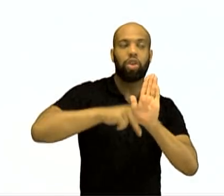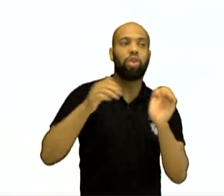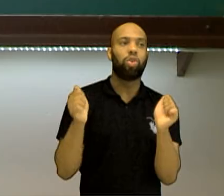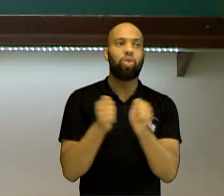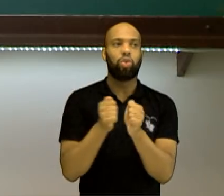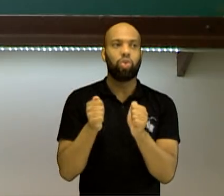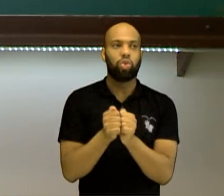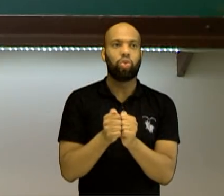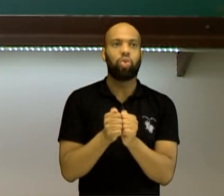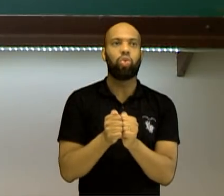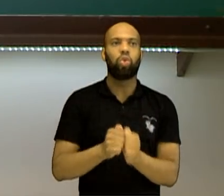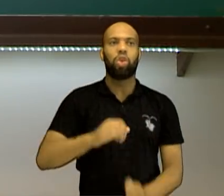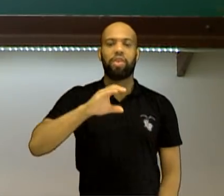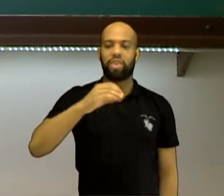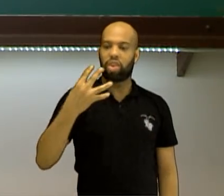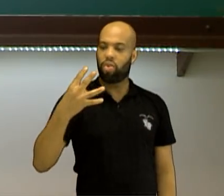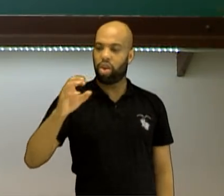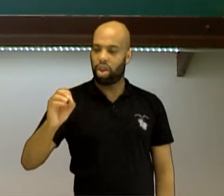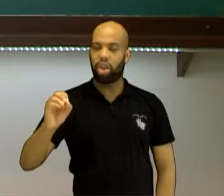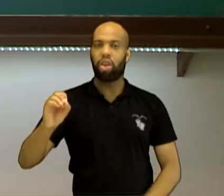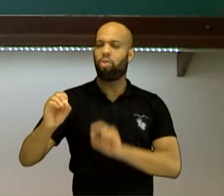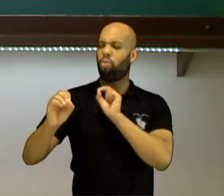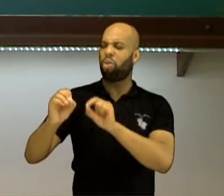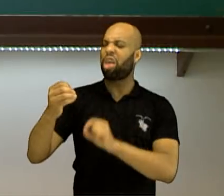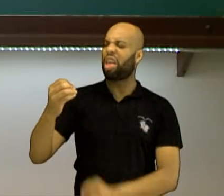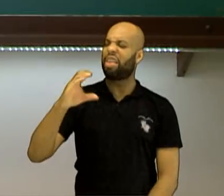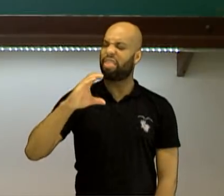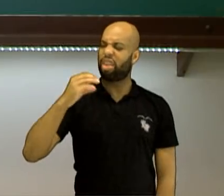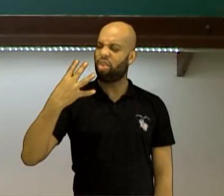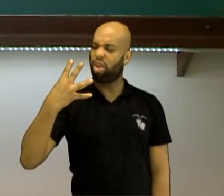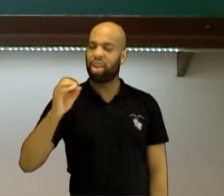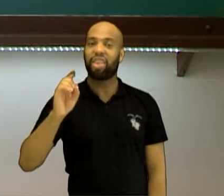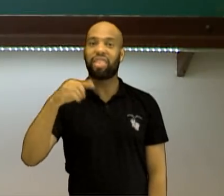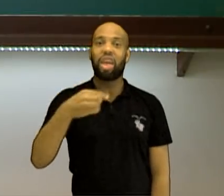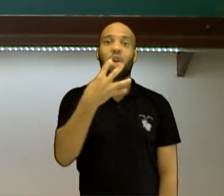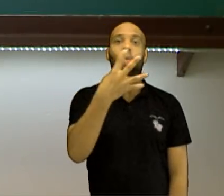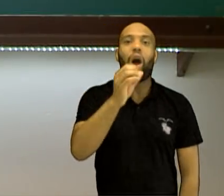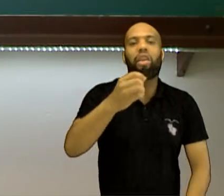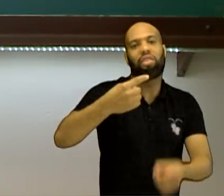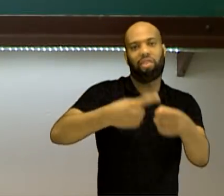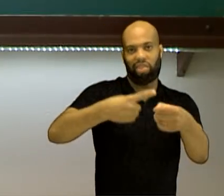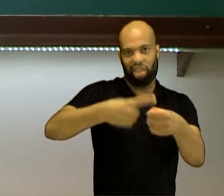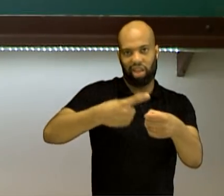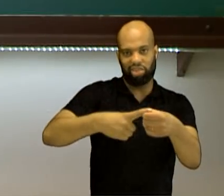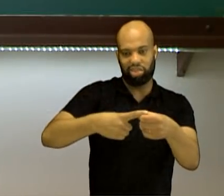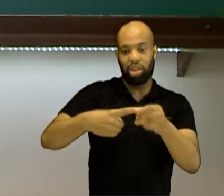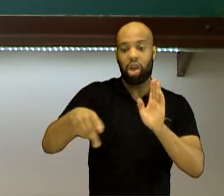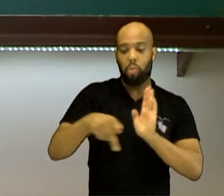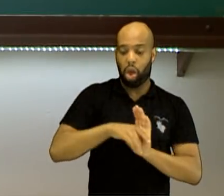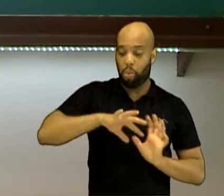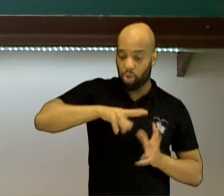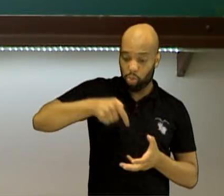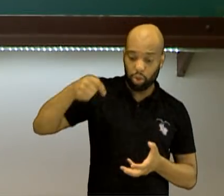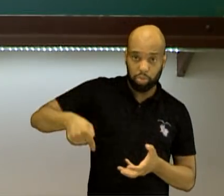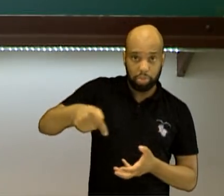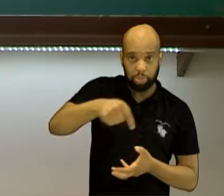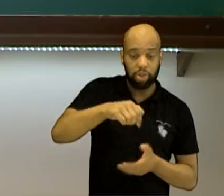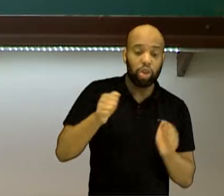com o C40, que é um grupo de 40 cidades do mundo inteiro, né, que juntas